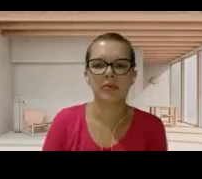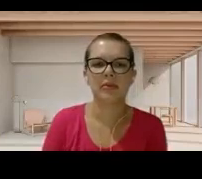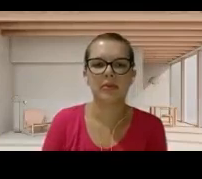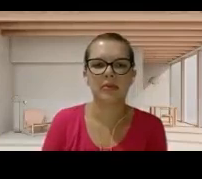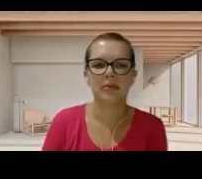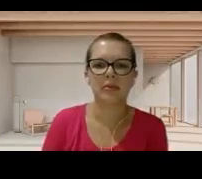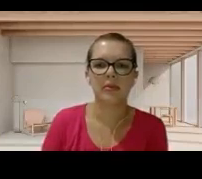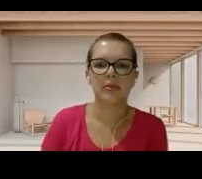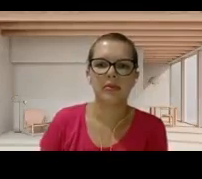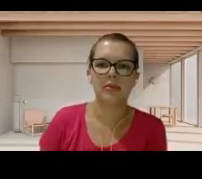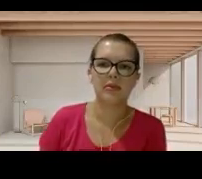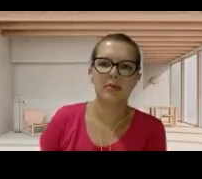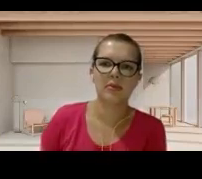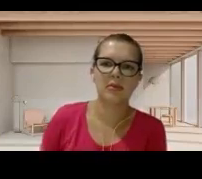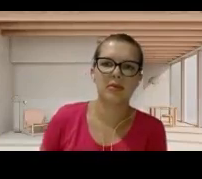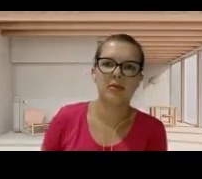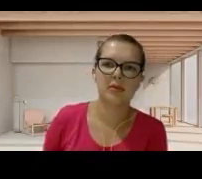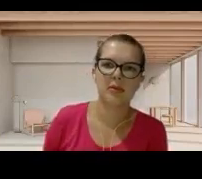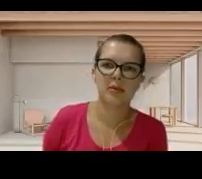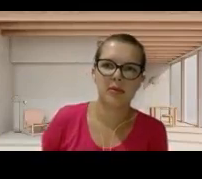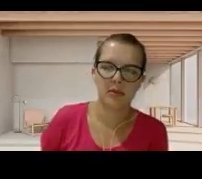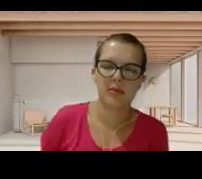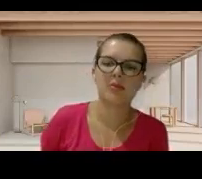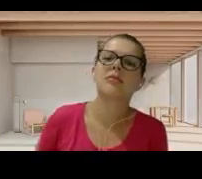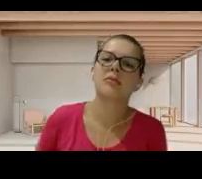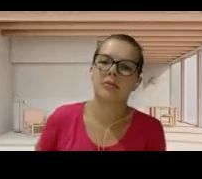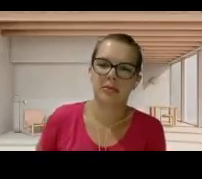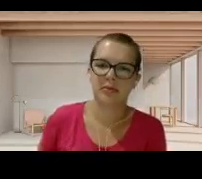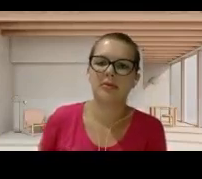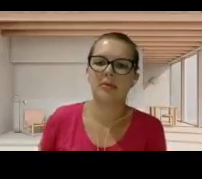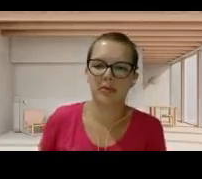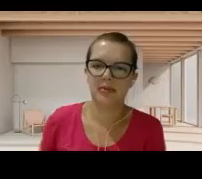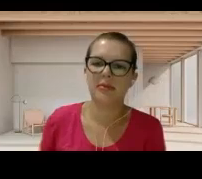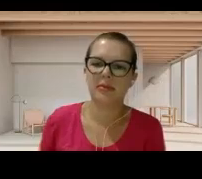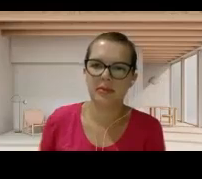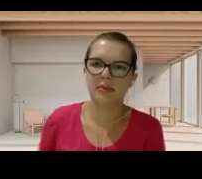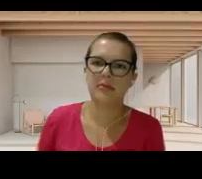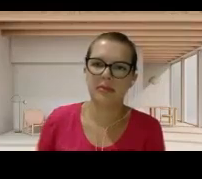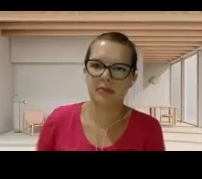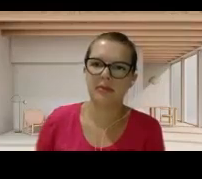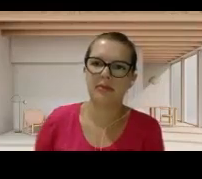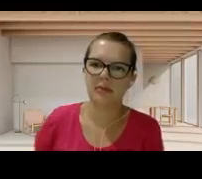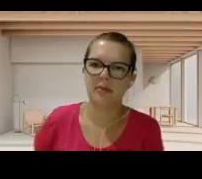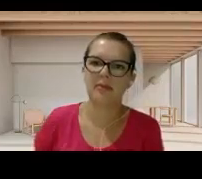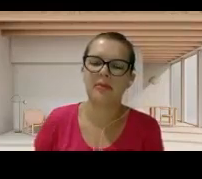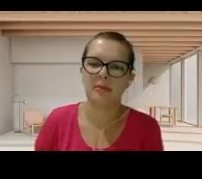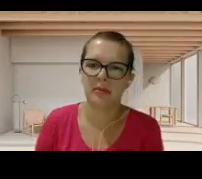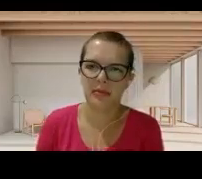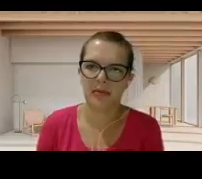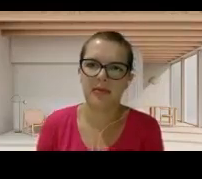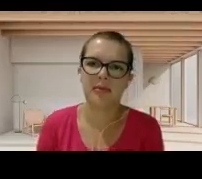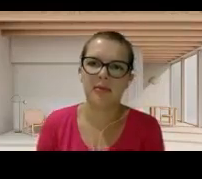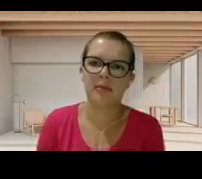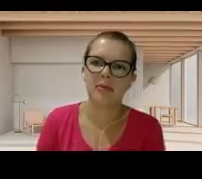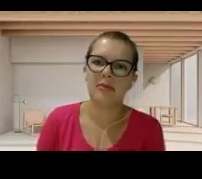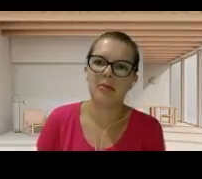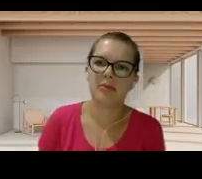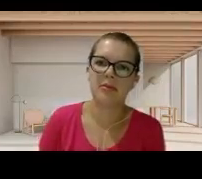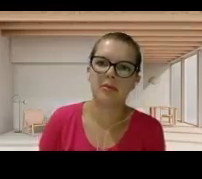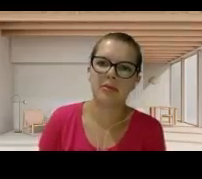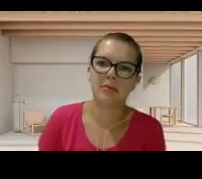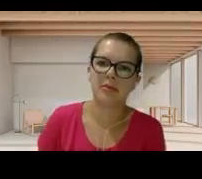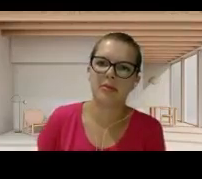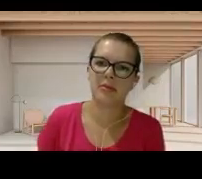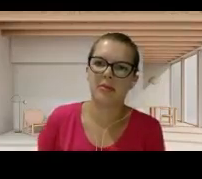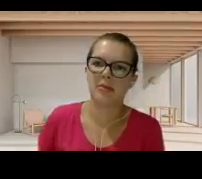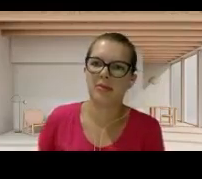a abobadada. A abobadada que eu estava falando para vocês, são vales encaixados, pequenas vazões, você faz para ganhar queda, você faz